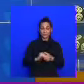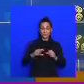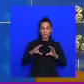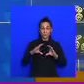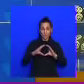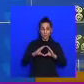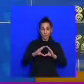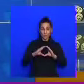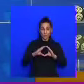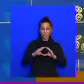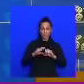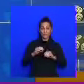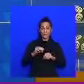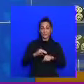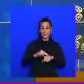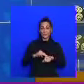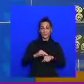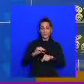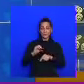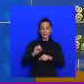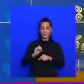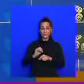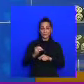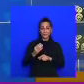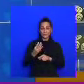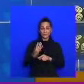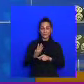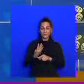Marrom, 04.